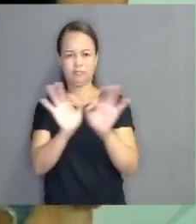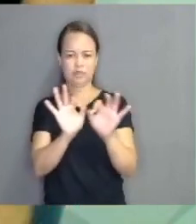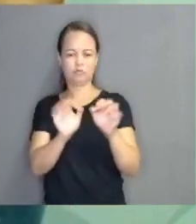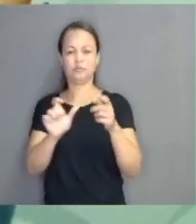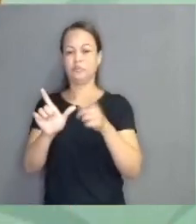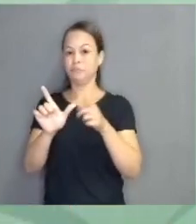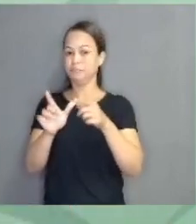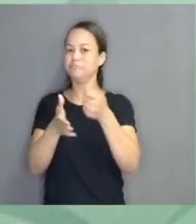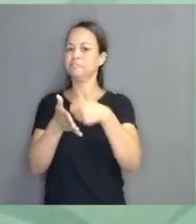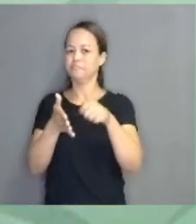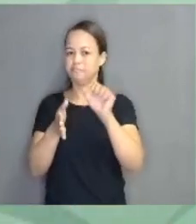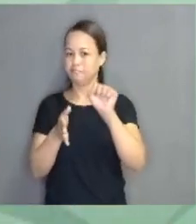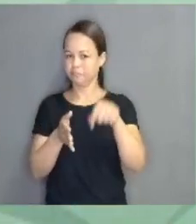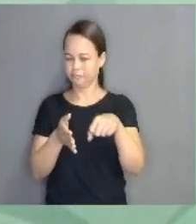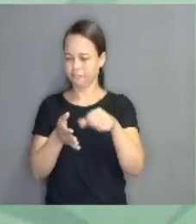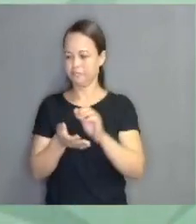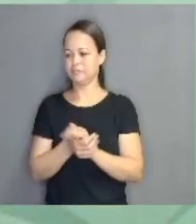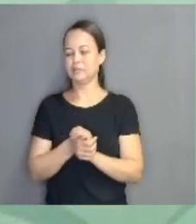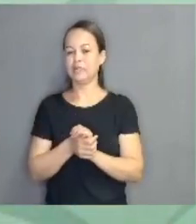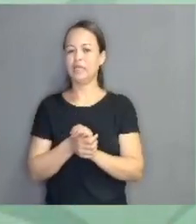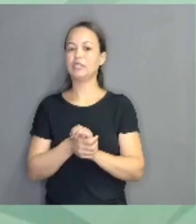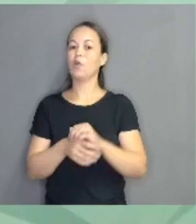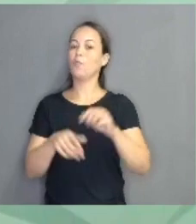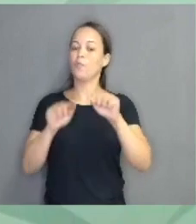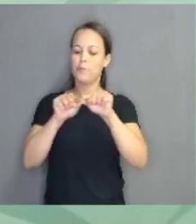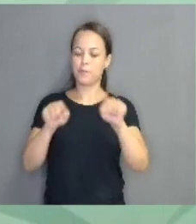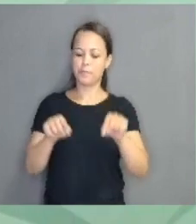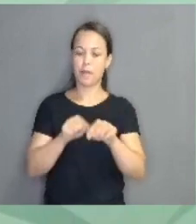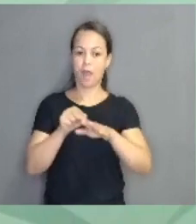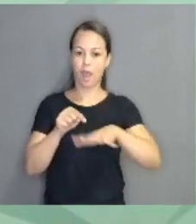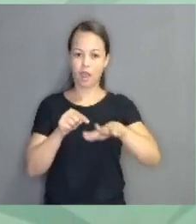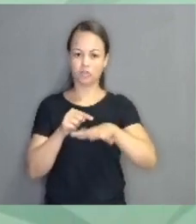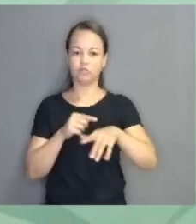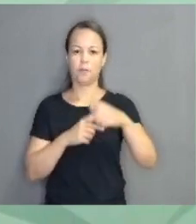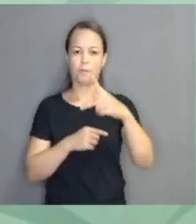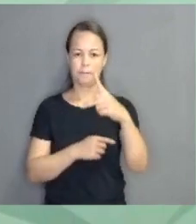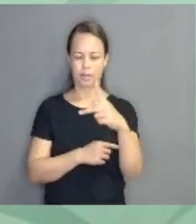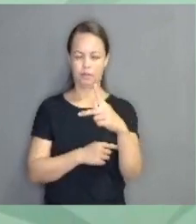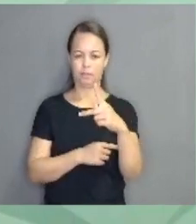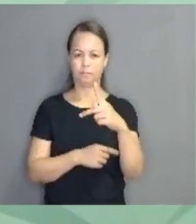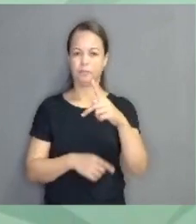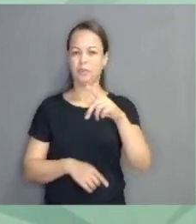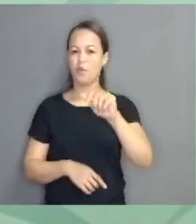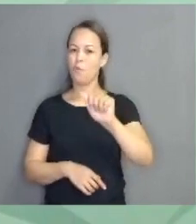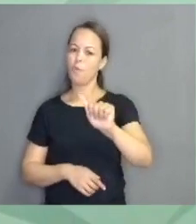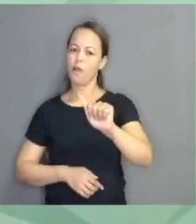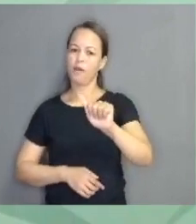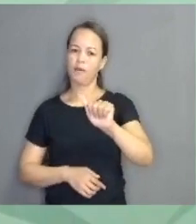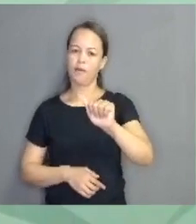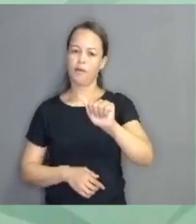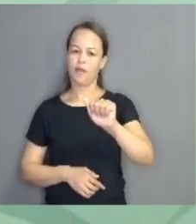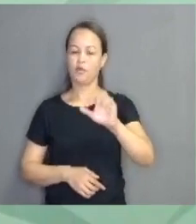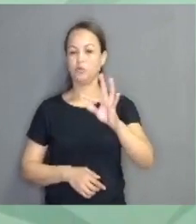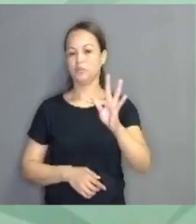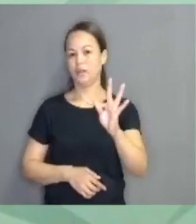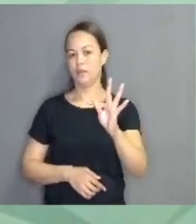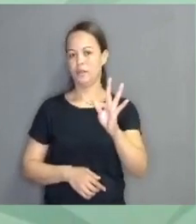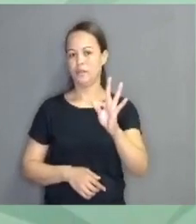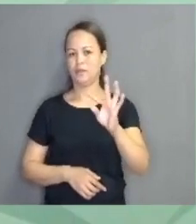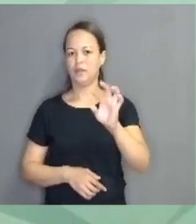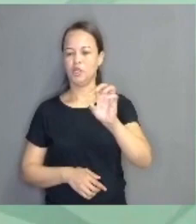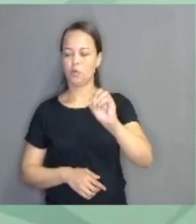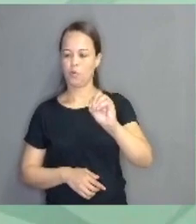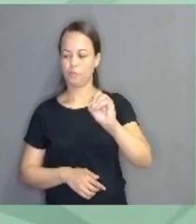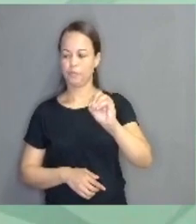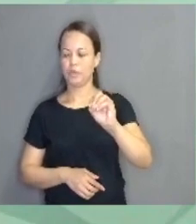letras. E é por isso que eu tenho a letrinha P, a letrinha A letrinha T e a letrinha O.